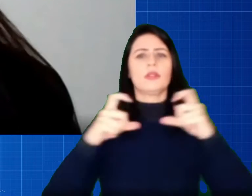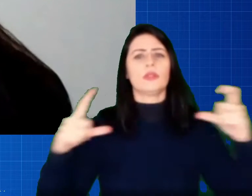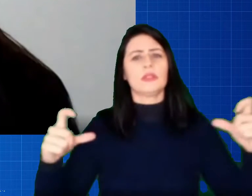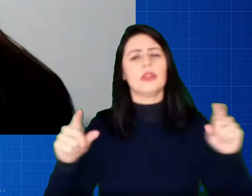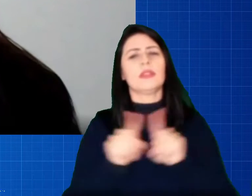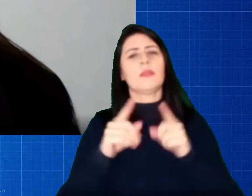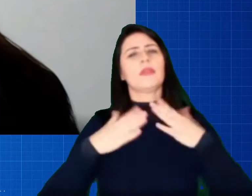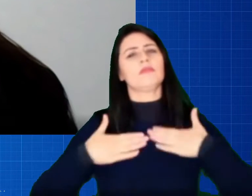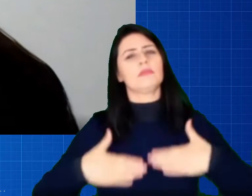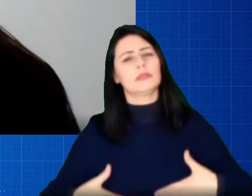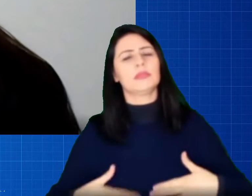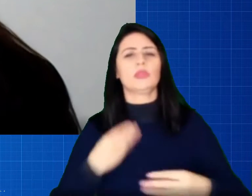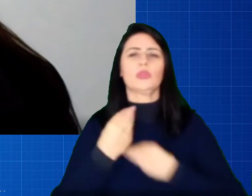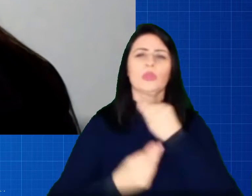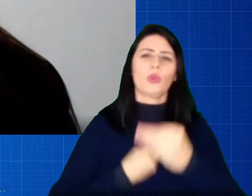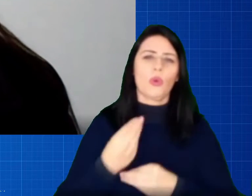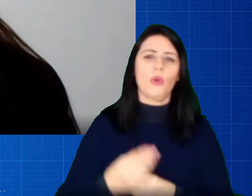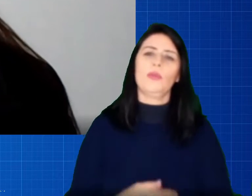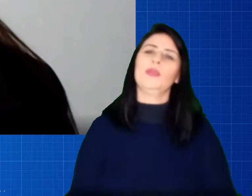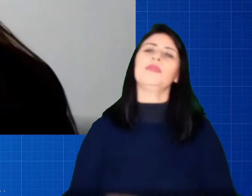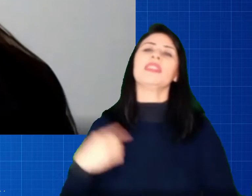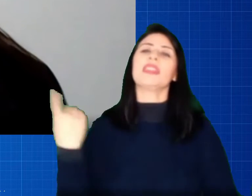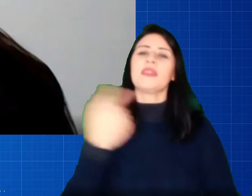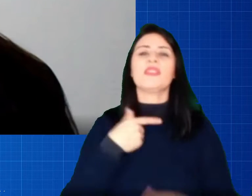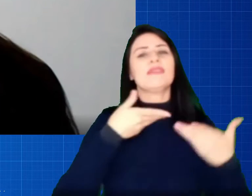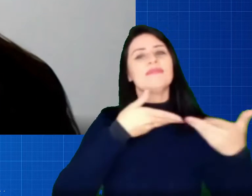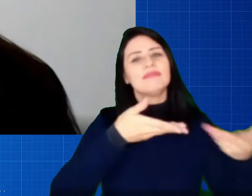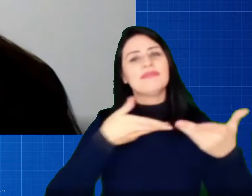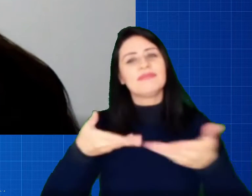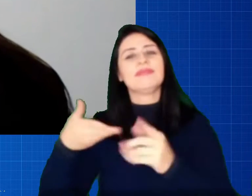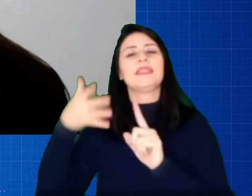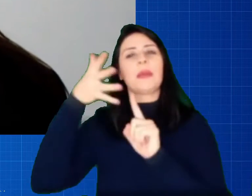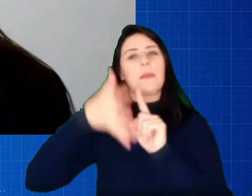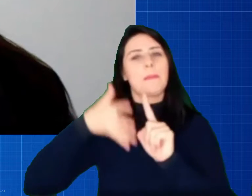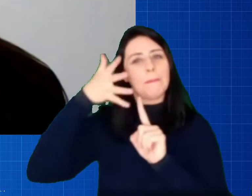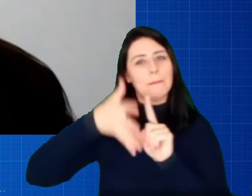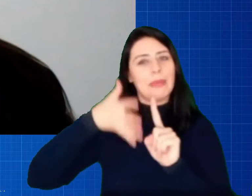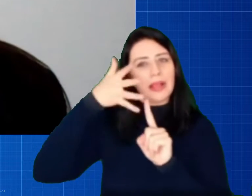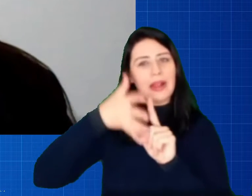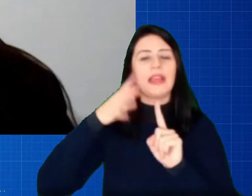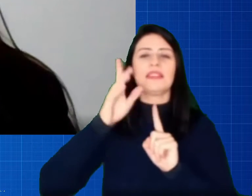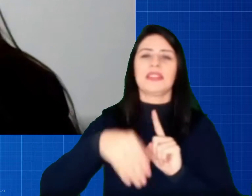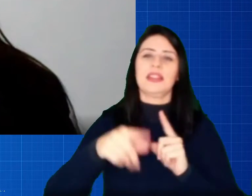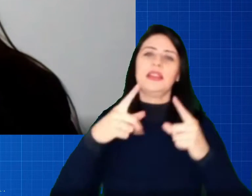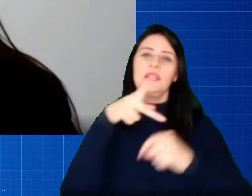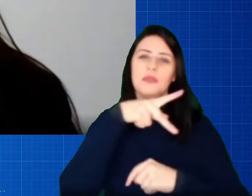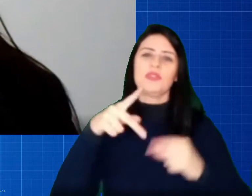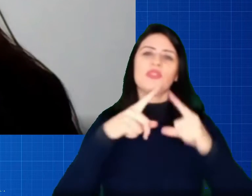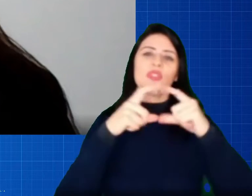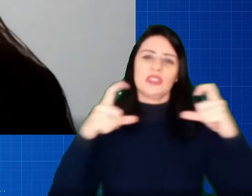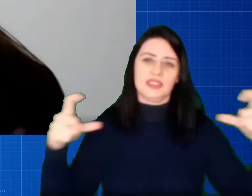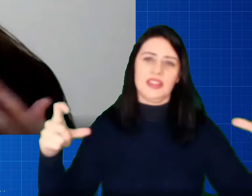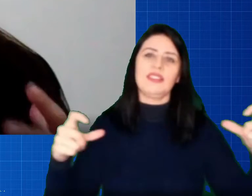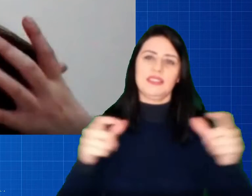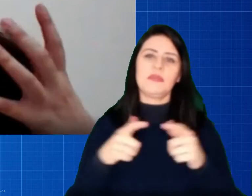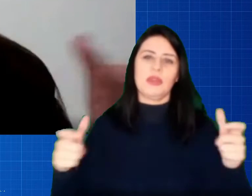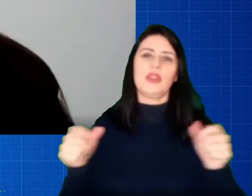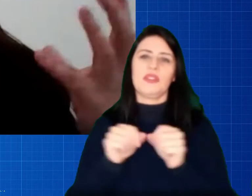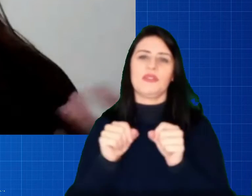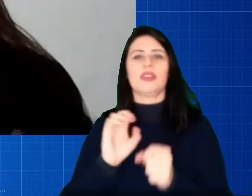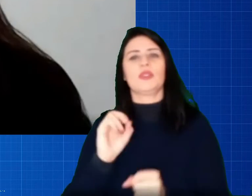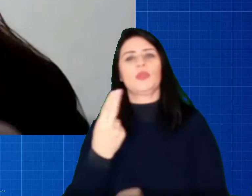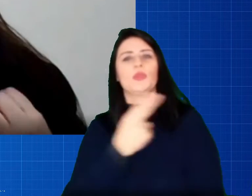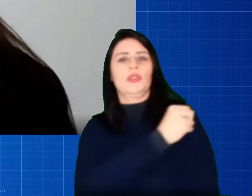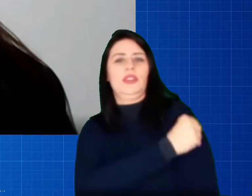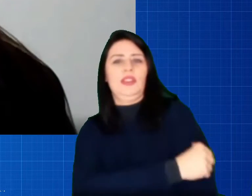partes do corpo humano, né? Então, quando a gente faz palestras, convidam a gente para fazer, são os professores de ciência, geralmente, que fazem, ou os